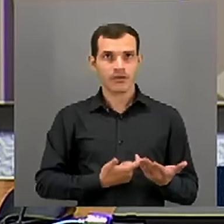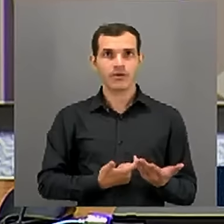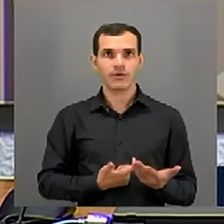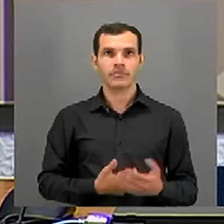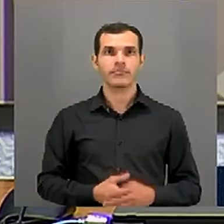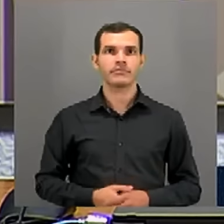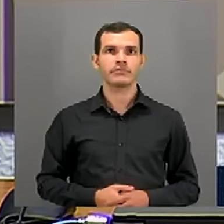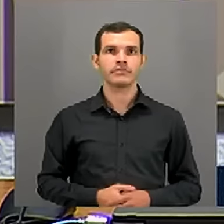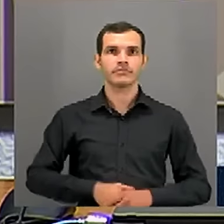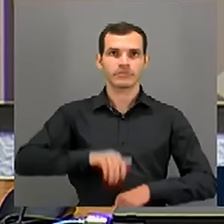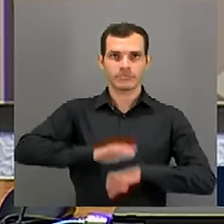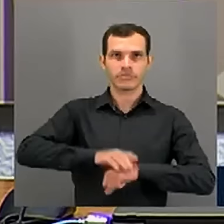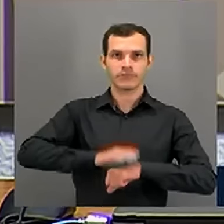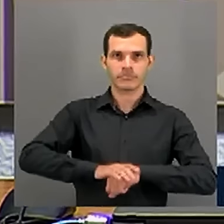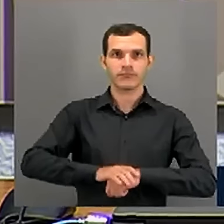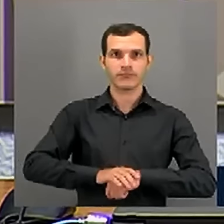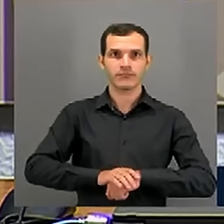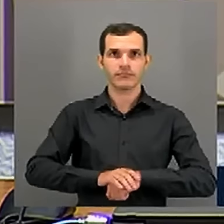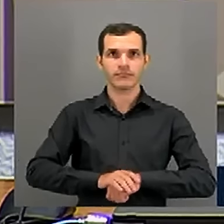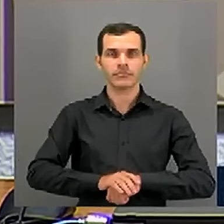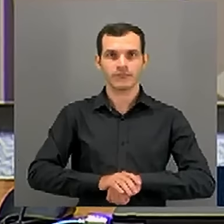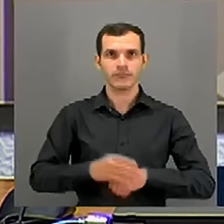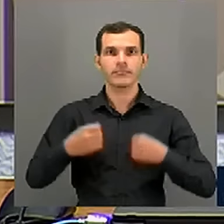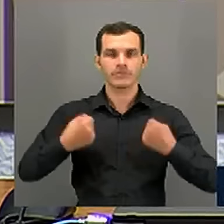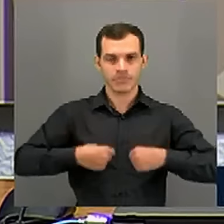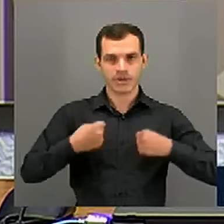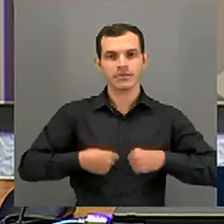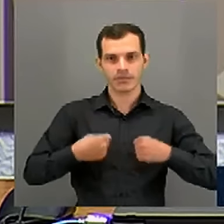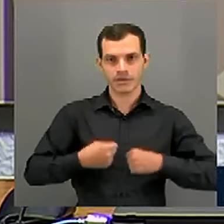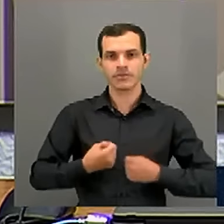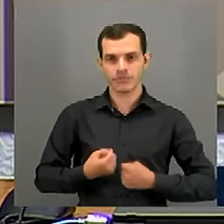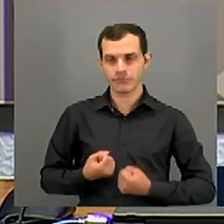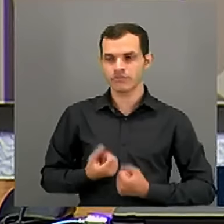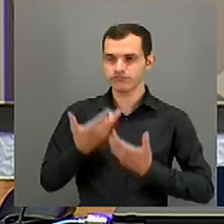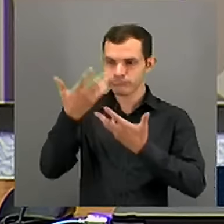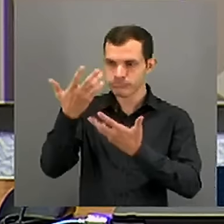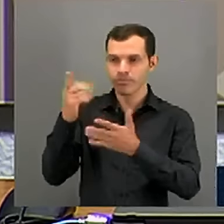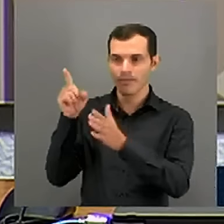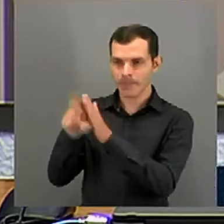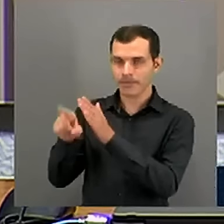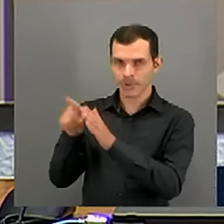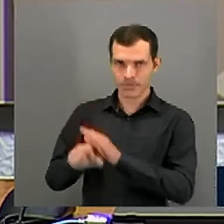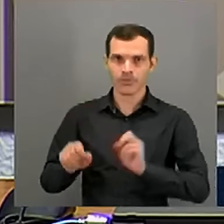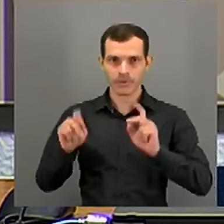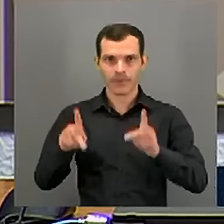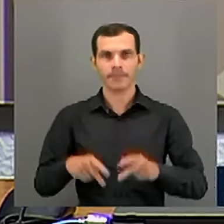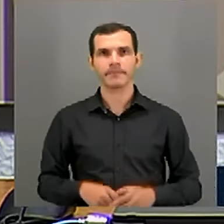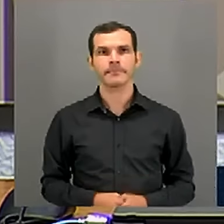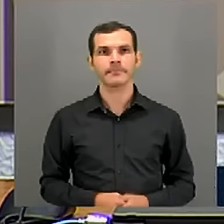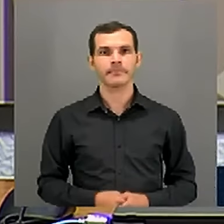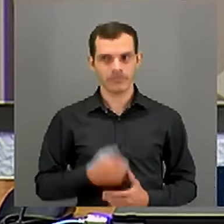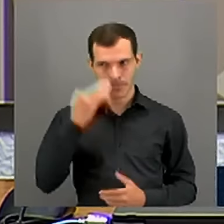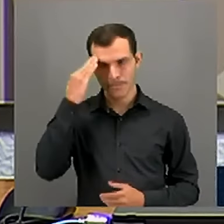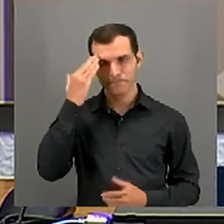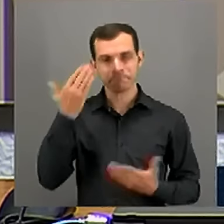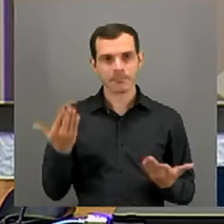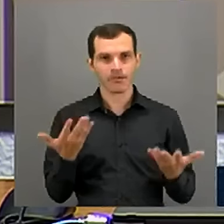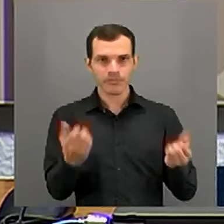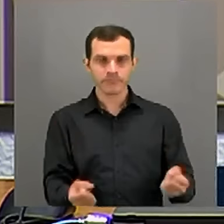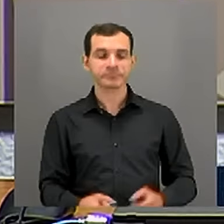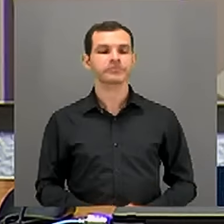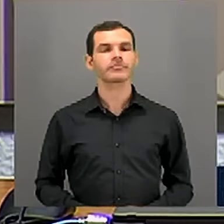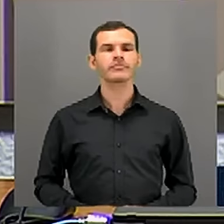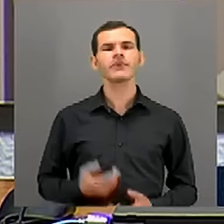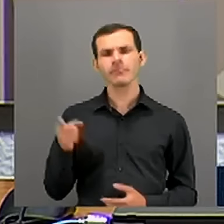abrir mão aqui da minha parte, que é de fazer as perguntas, entendeu, Bruno? Então, vamos lá. O senhor conhece o